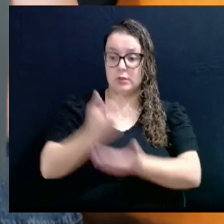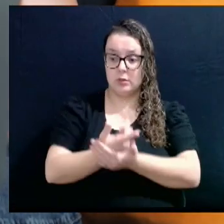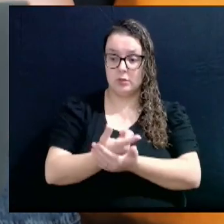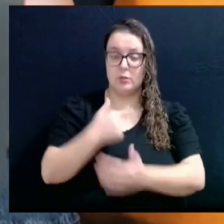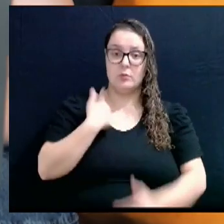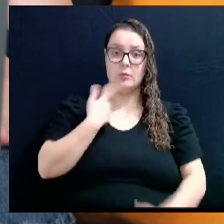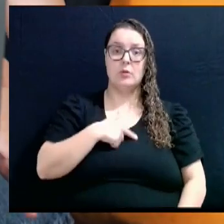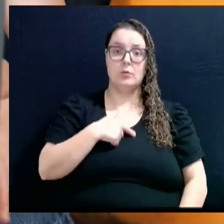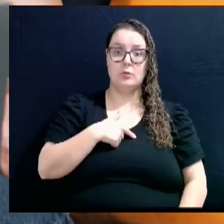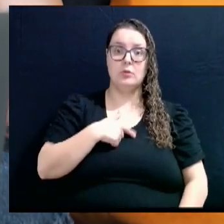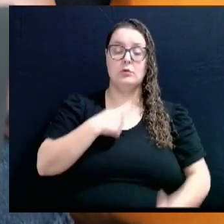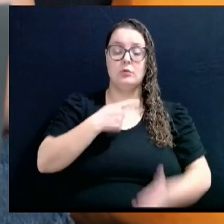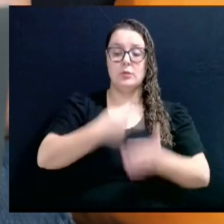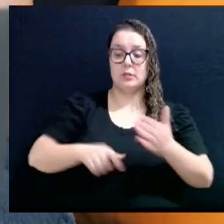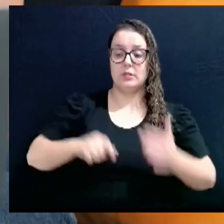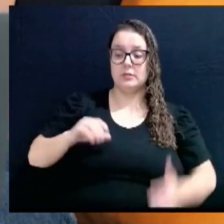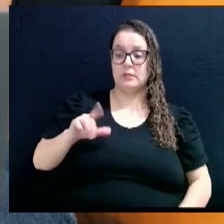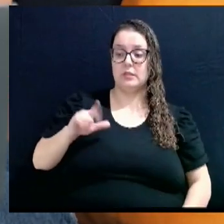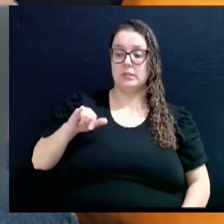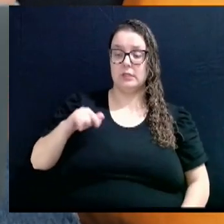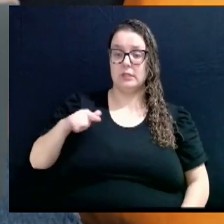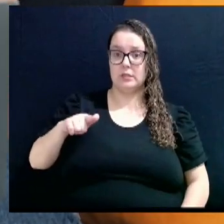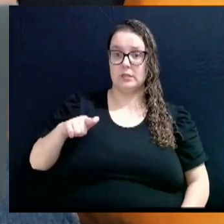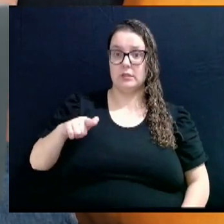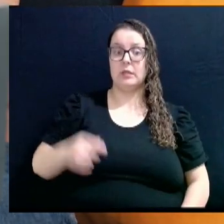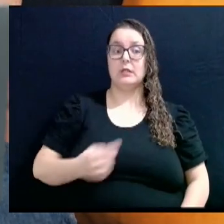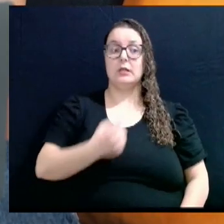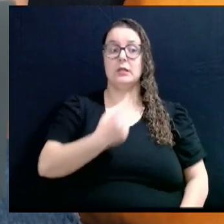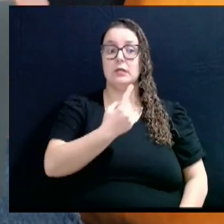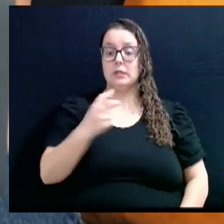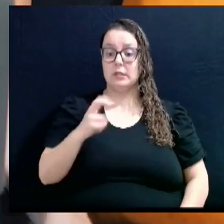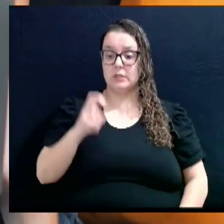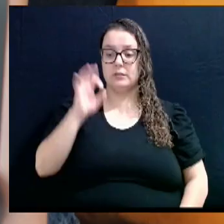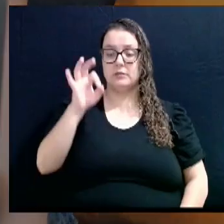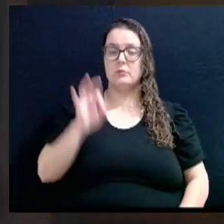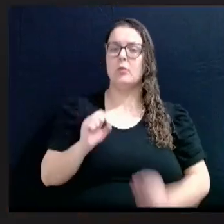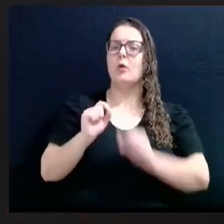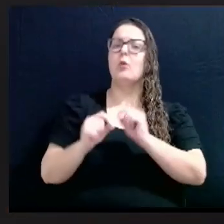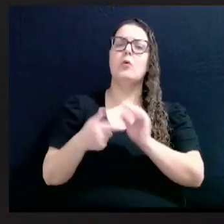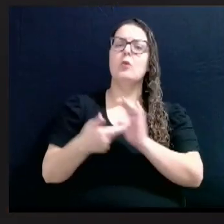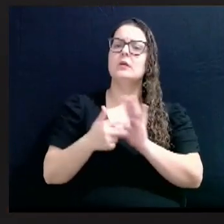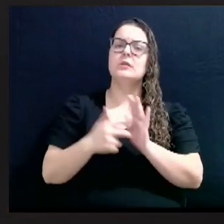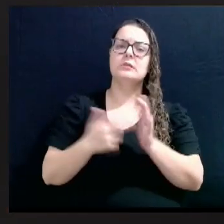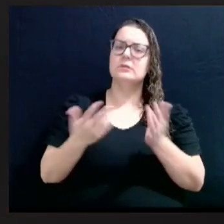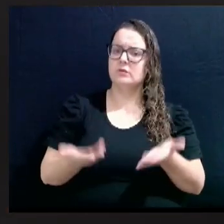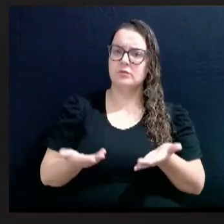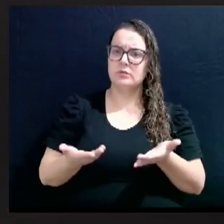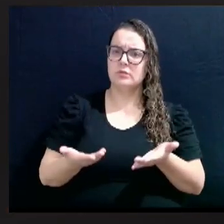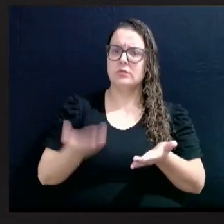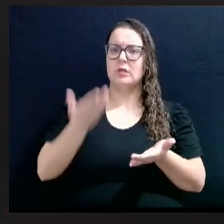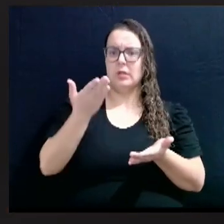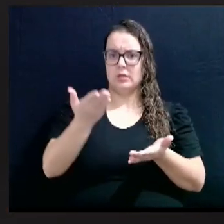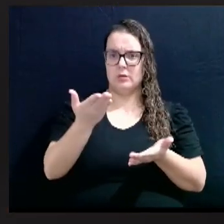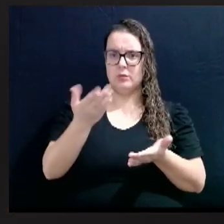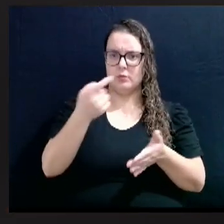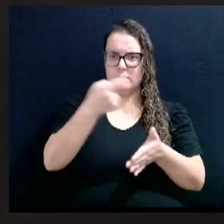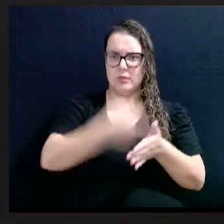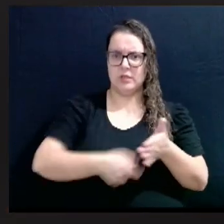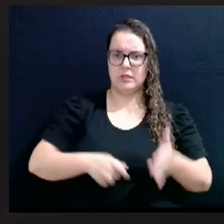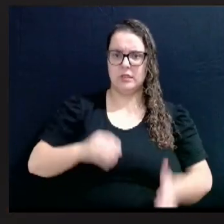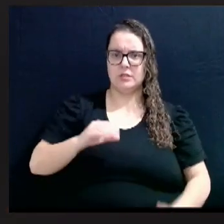Selic em 15%. Então, o que significa para vocês uma taxa Selic de